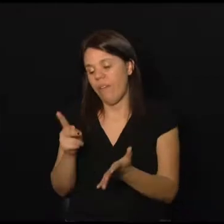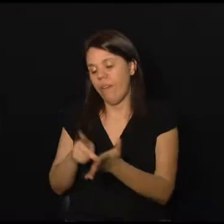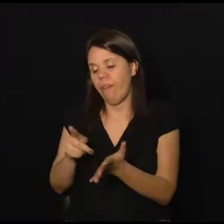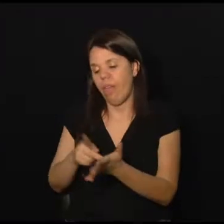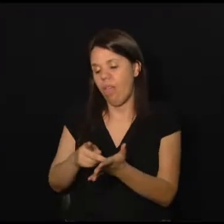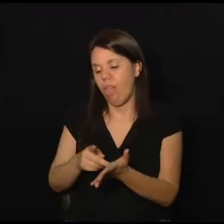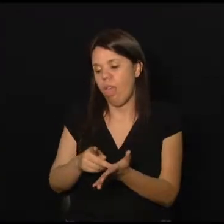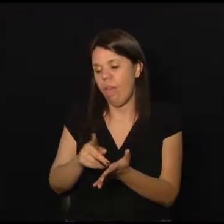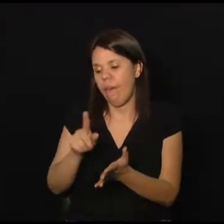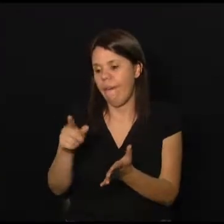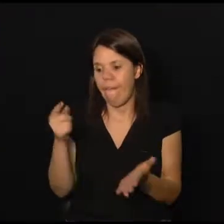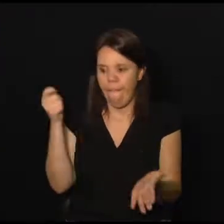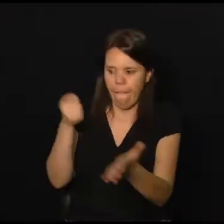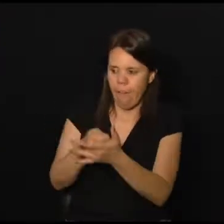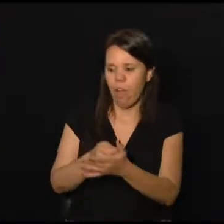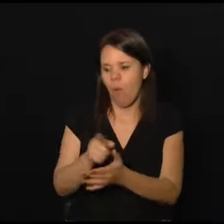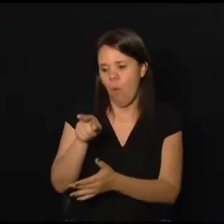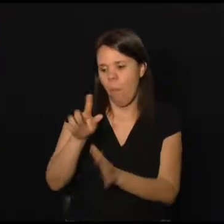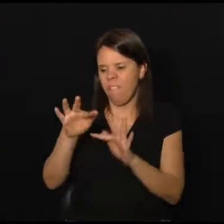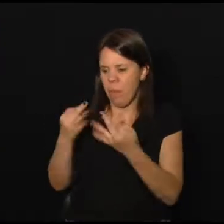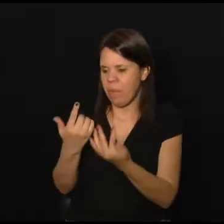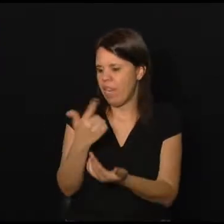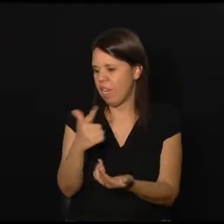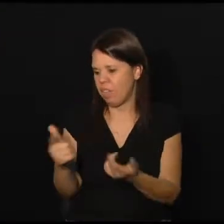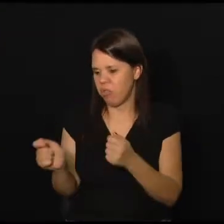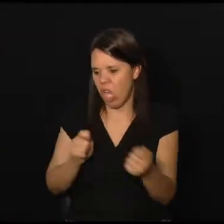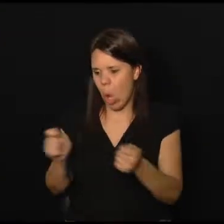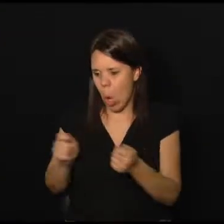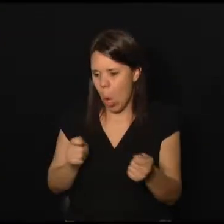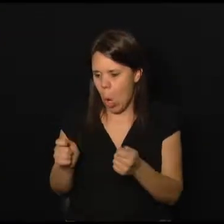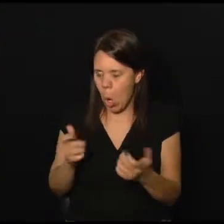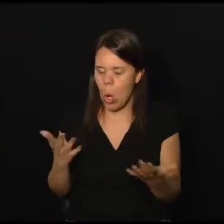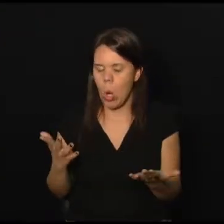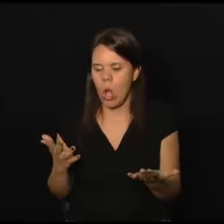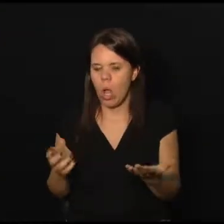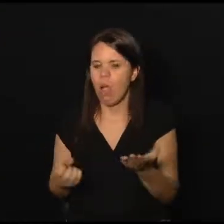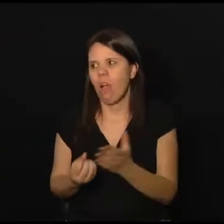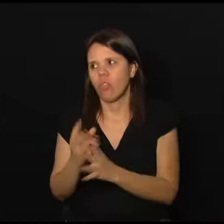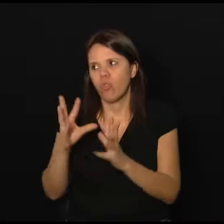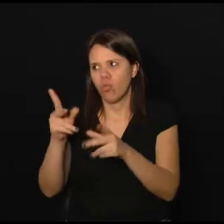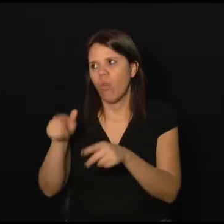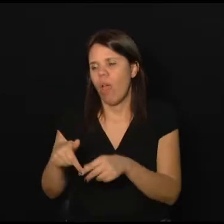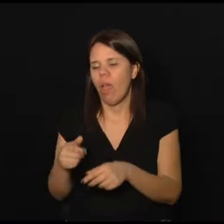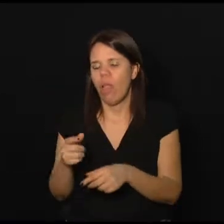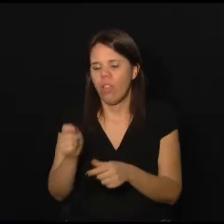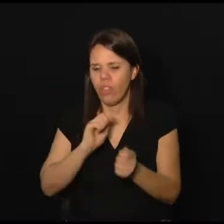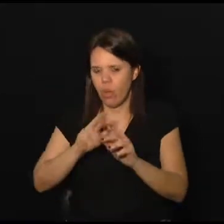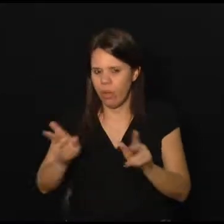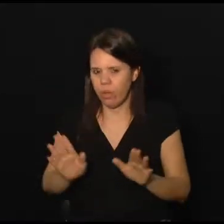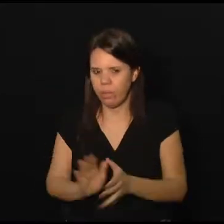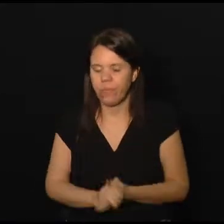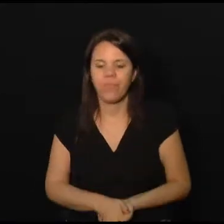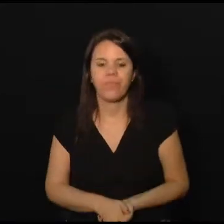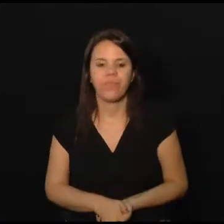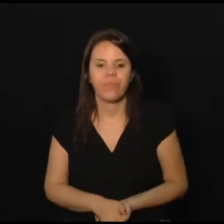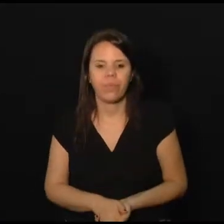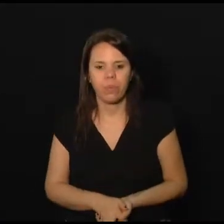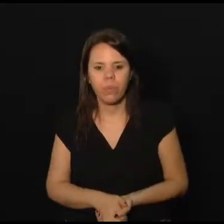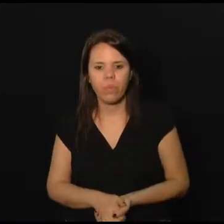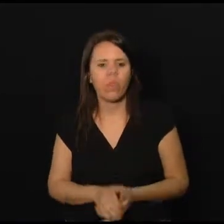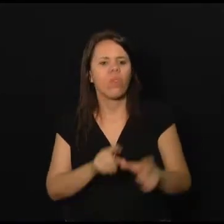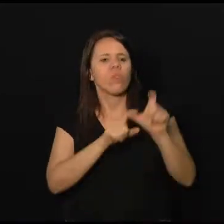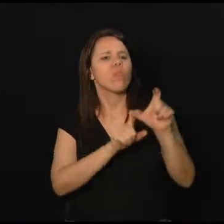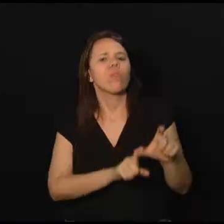é sentenciado, mas também é um grande contribuinte. Ok? Então, em relação à